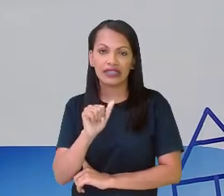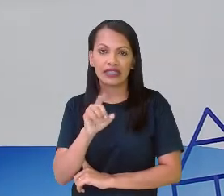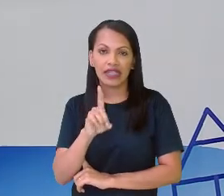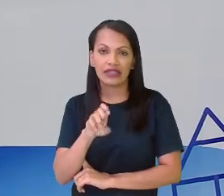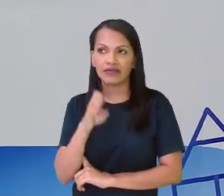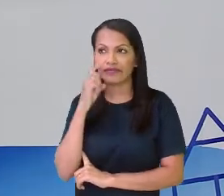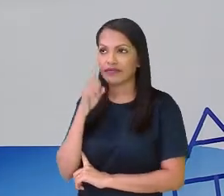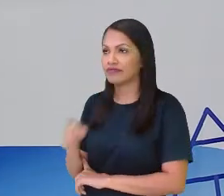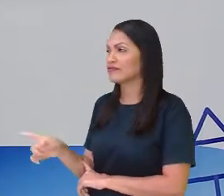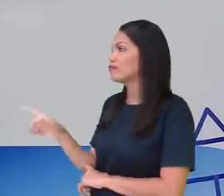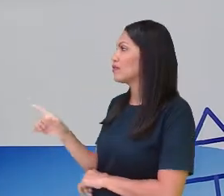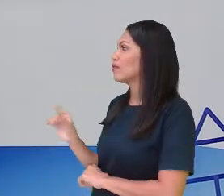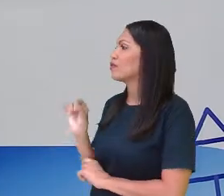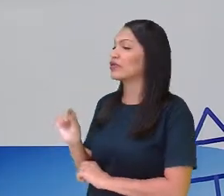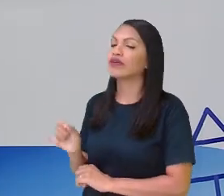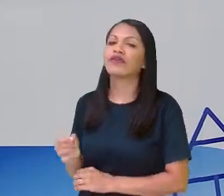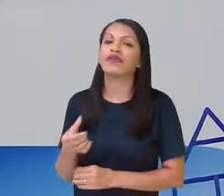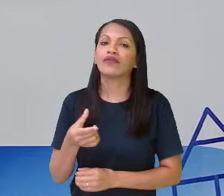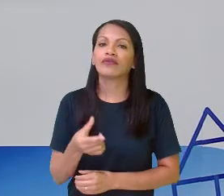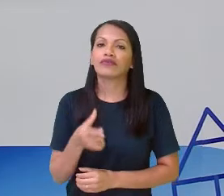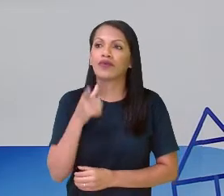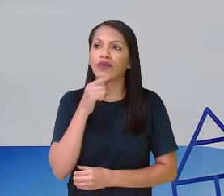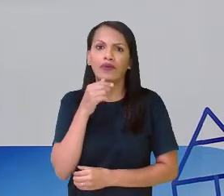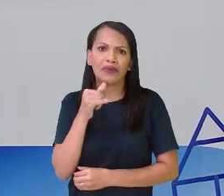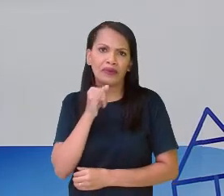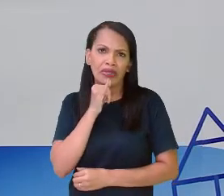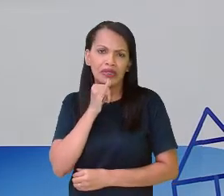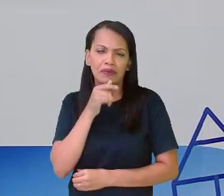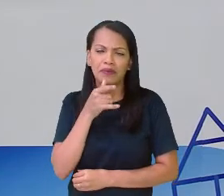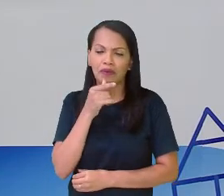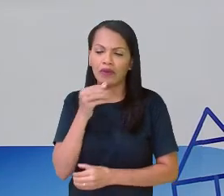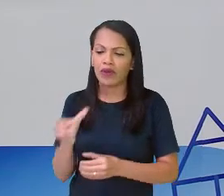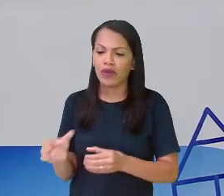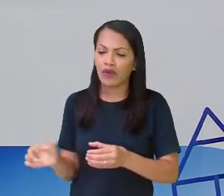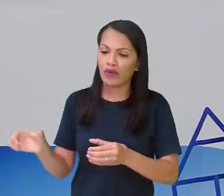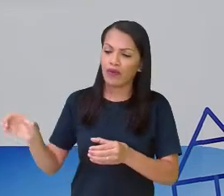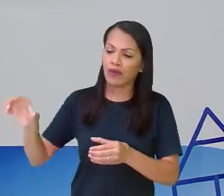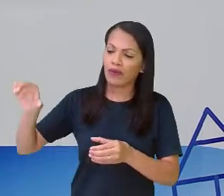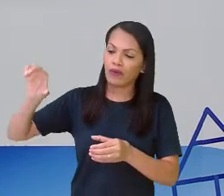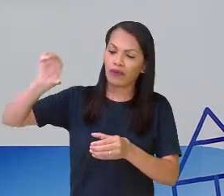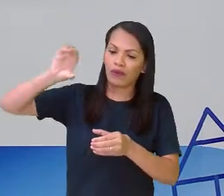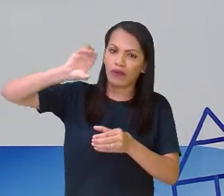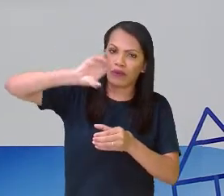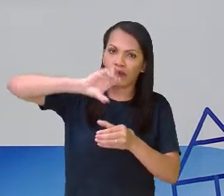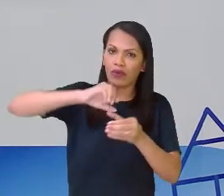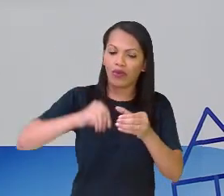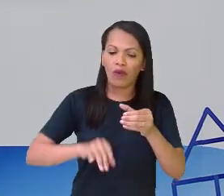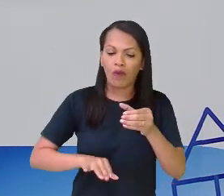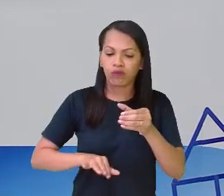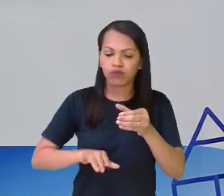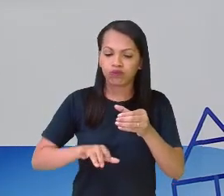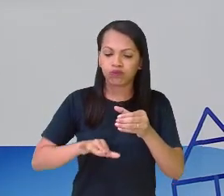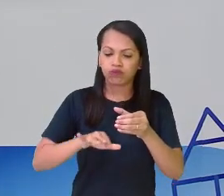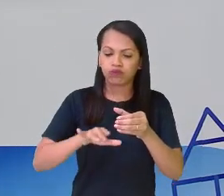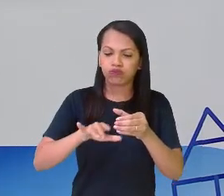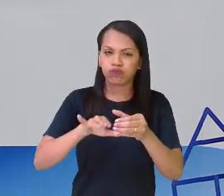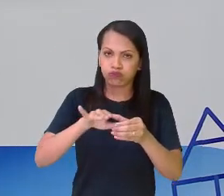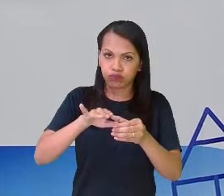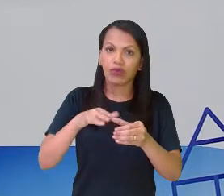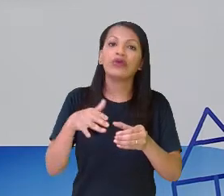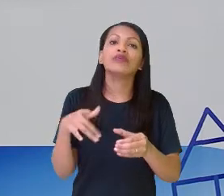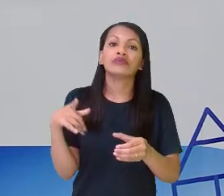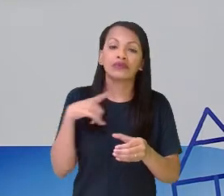de algum recipiente, o volume de algum recipiente. Trouxe aqui na mesa alguns, né?